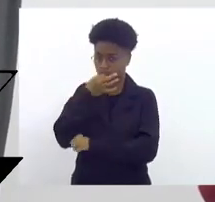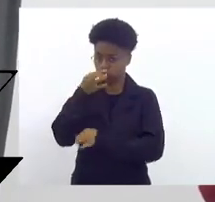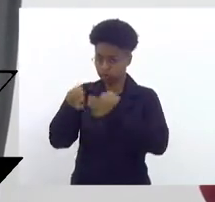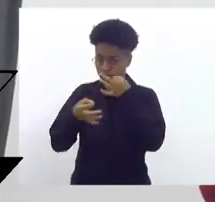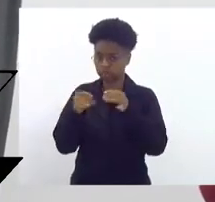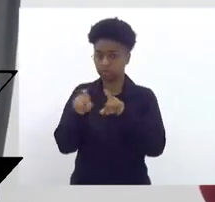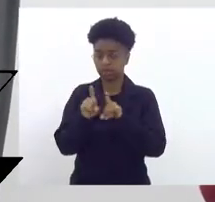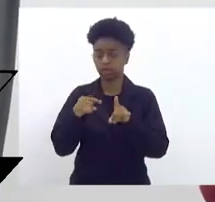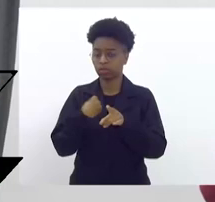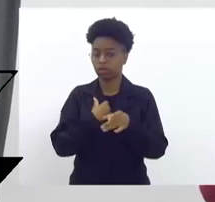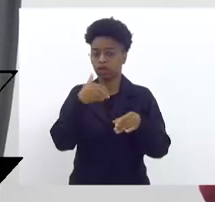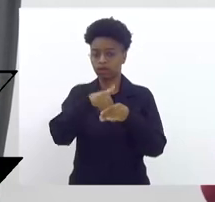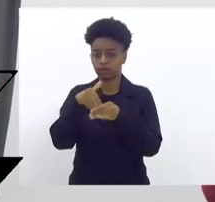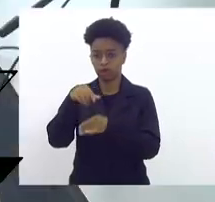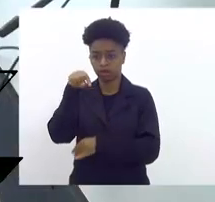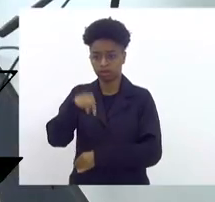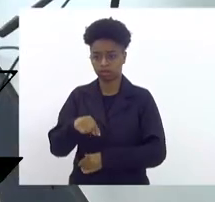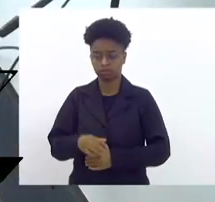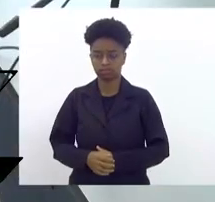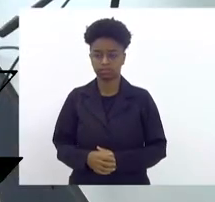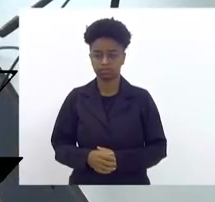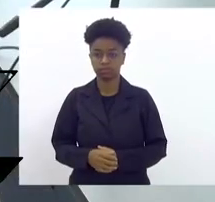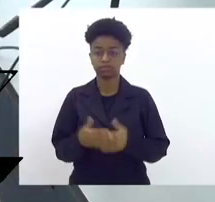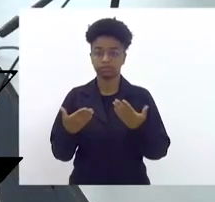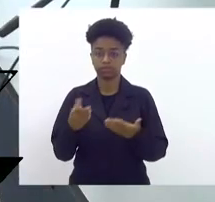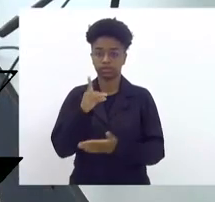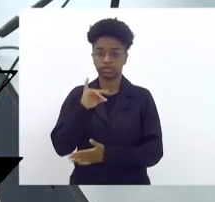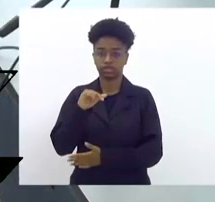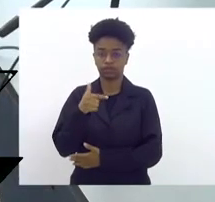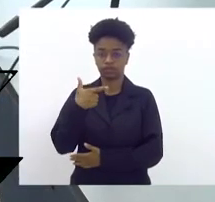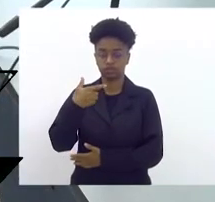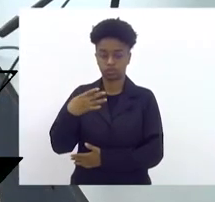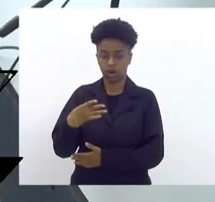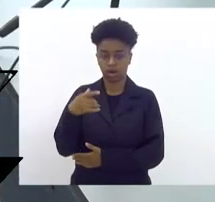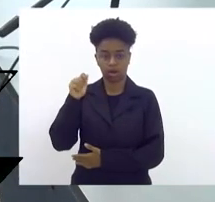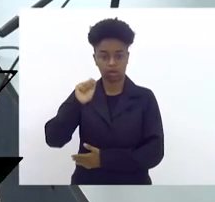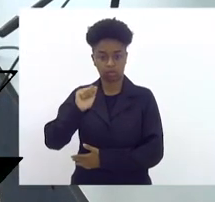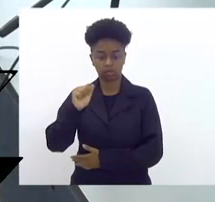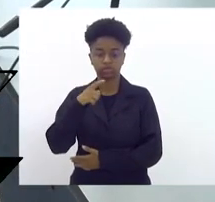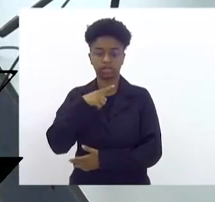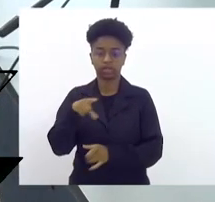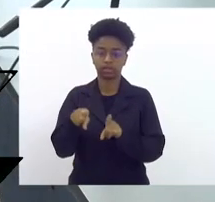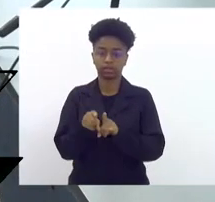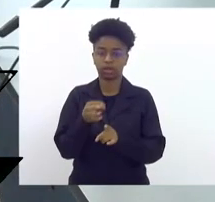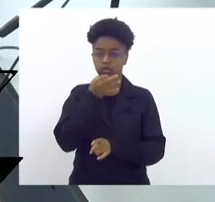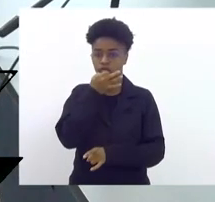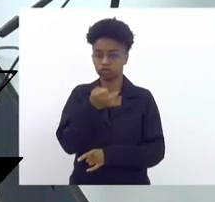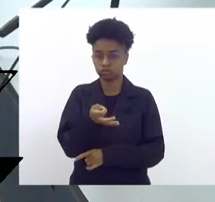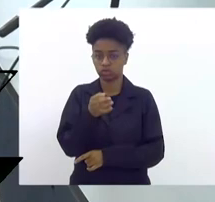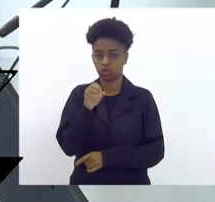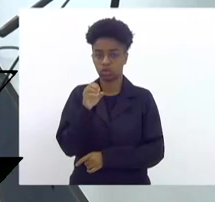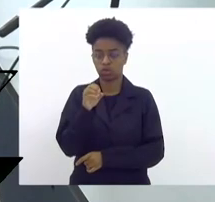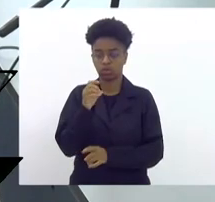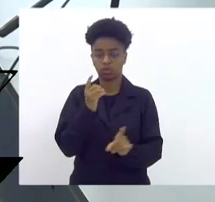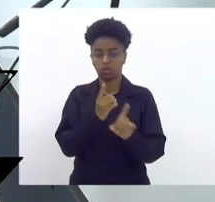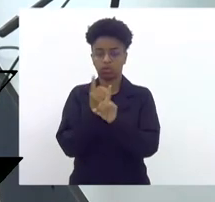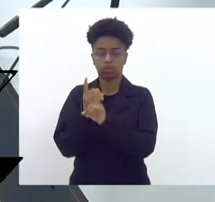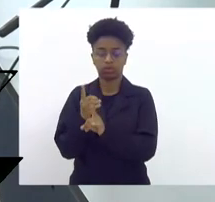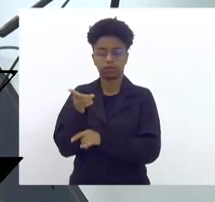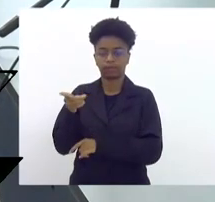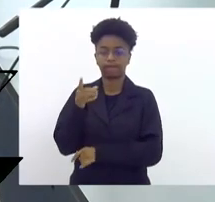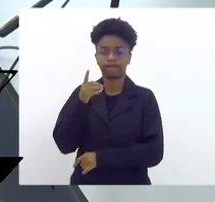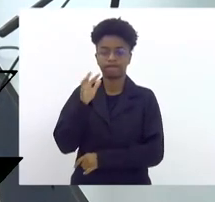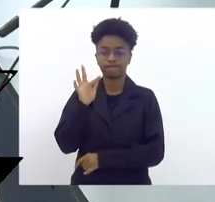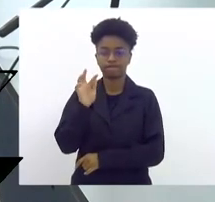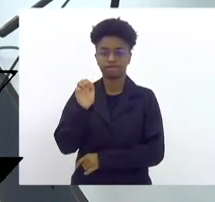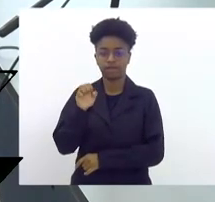Voltaremos aqui na CPI então no dia 24 de agosto tem a sugestão também para auitiva do Dr Fernando